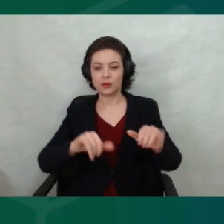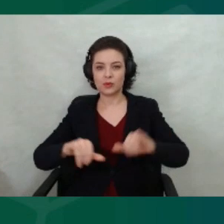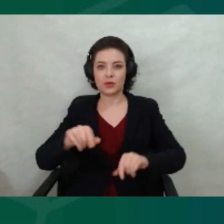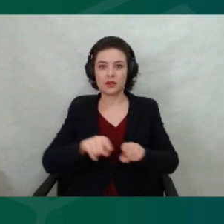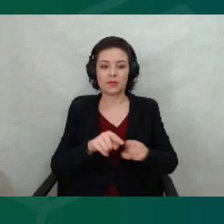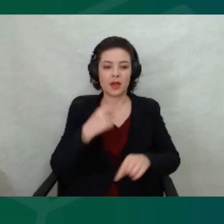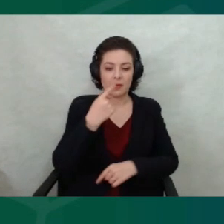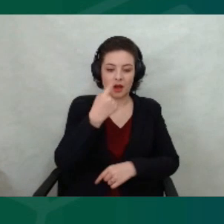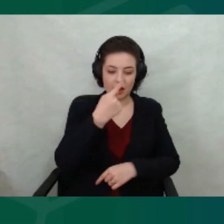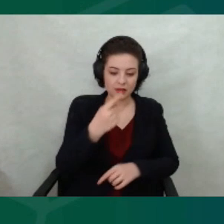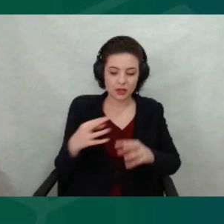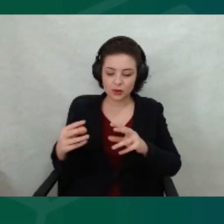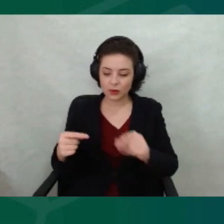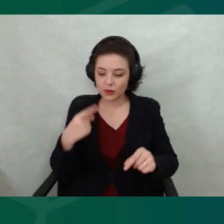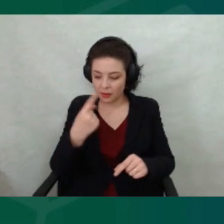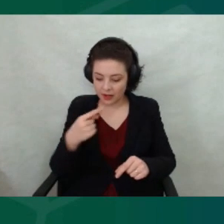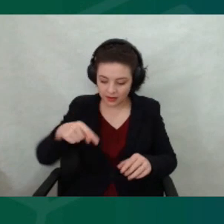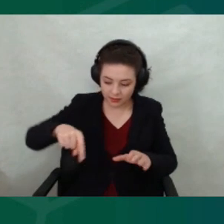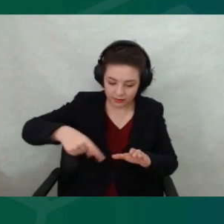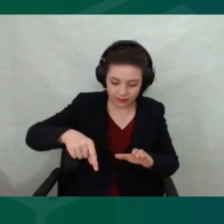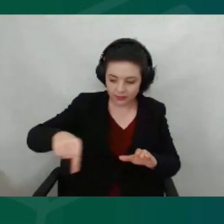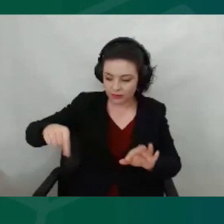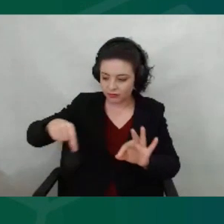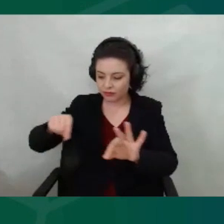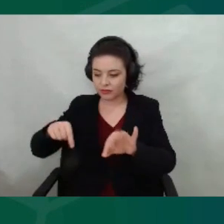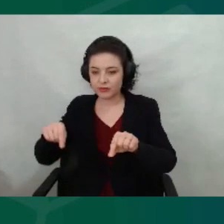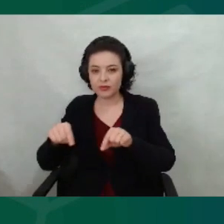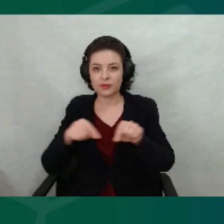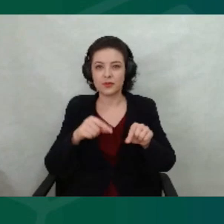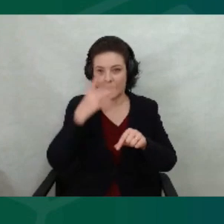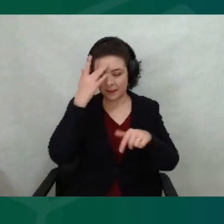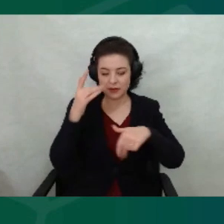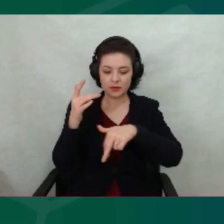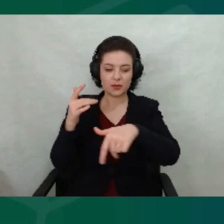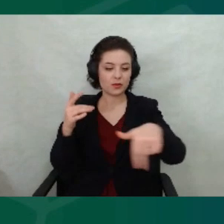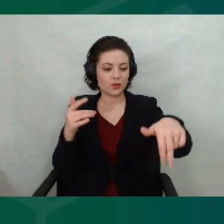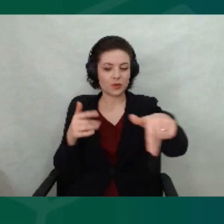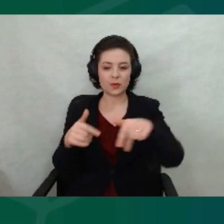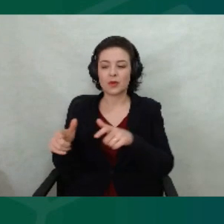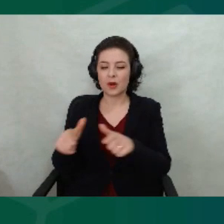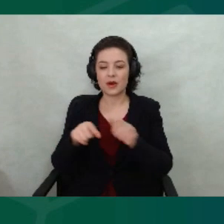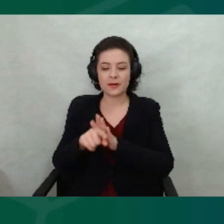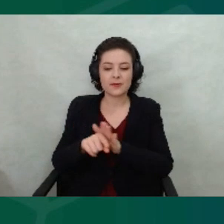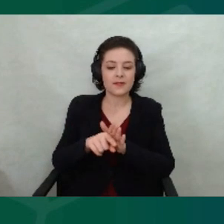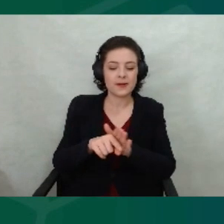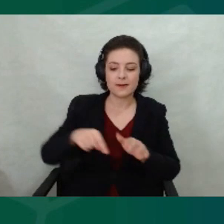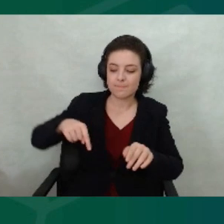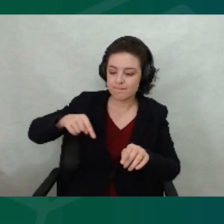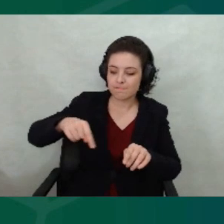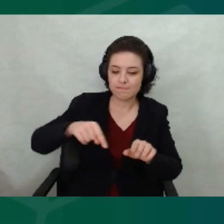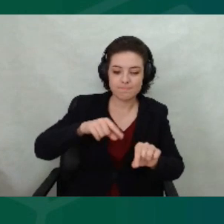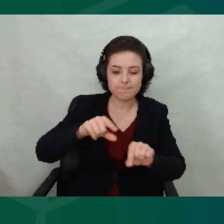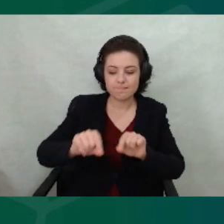todas as superfícies próximas ao paciente, em locais dentro da instituição, do hospital, e também foi coletada amostras de águas